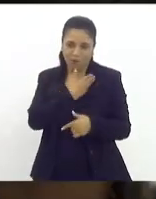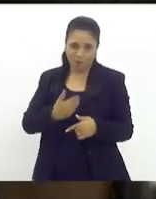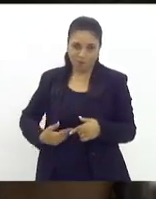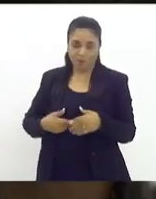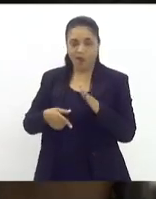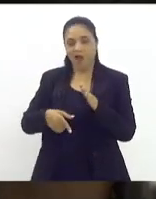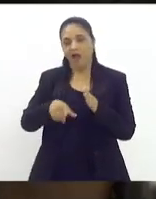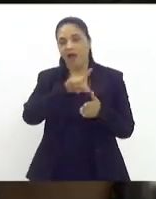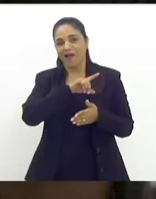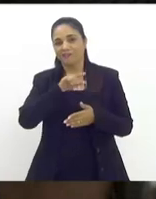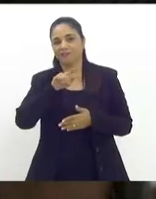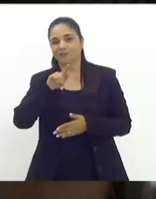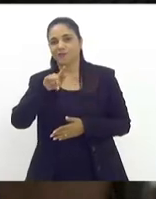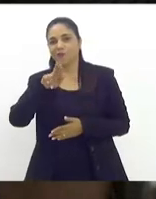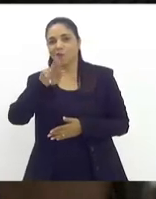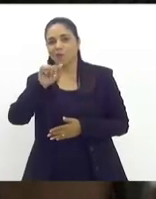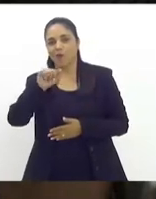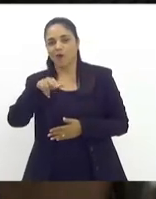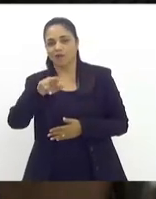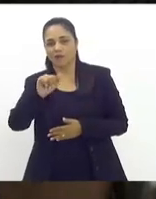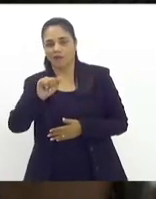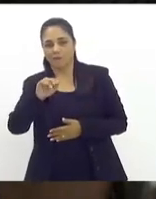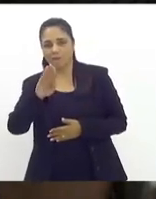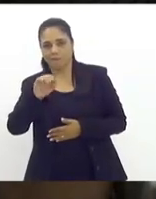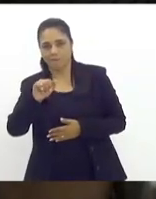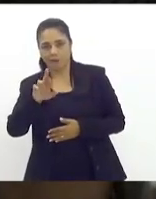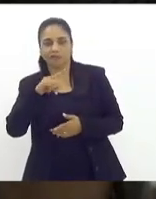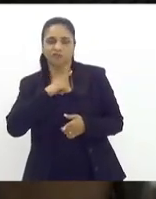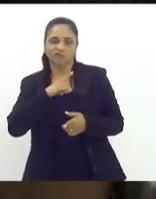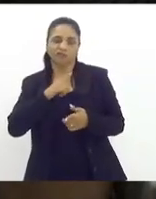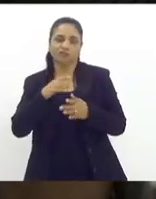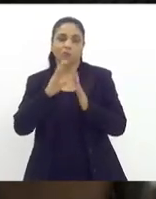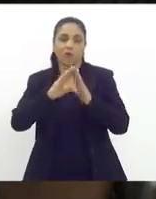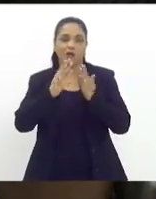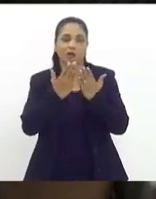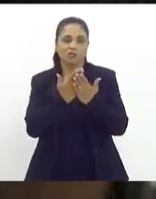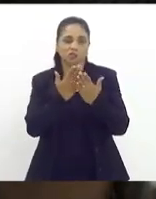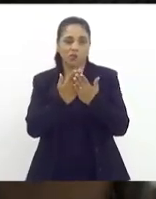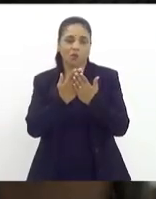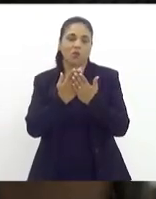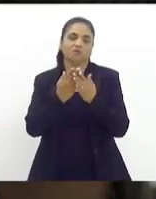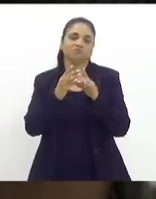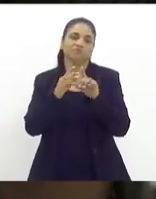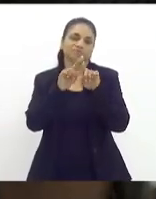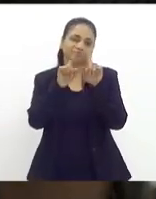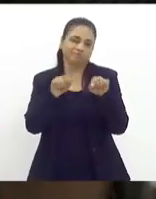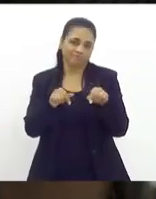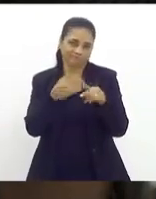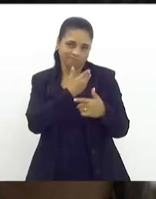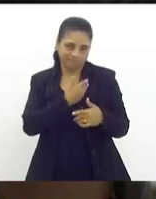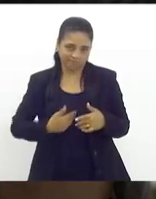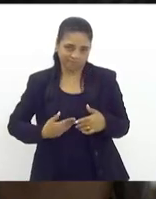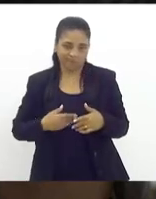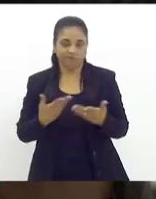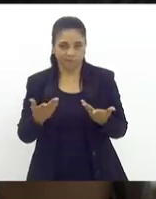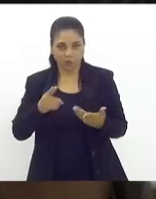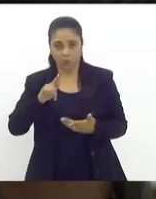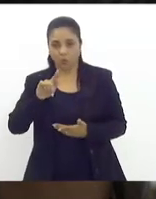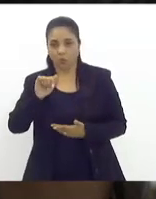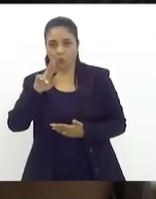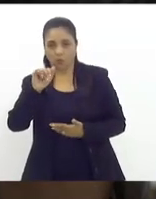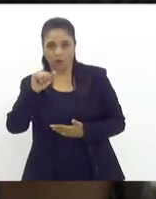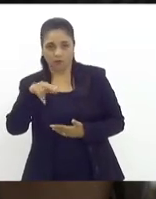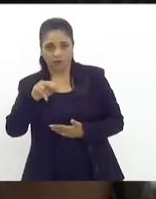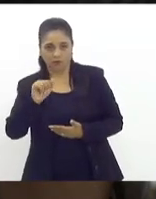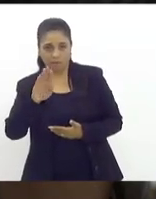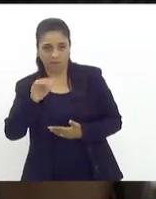Guanabara, nós tínhamos a ESPEG, Escola de Serviço Público do Estado da Guanabara. E um belo dia